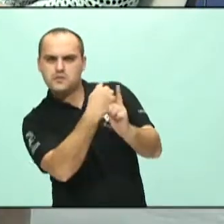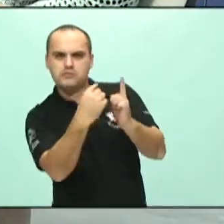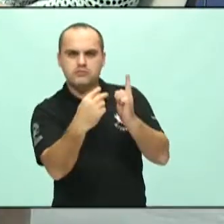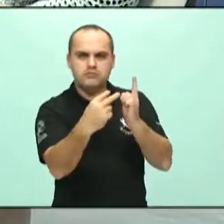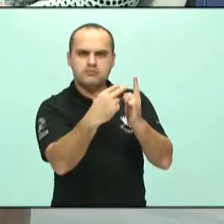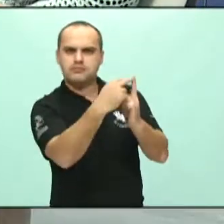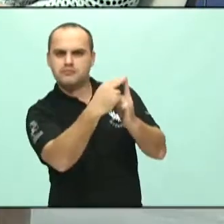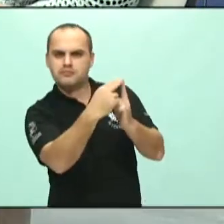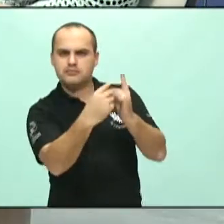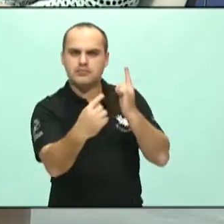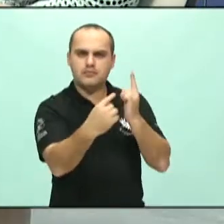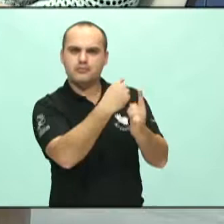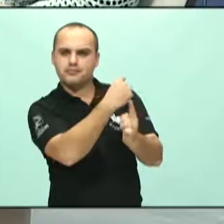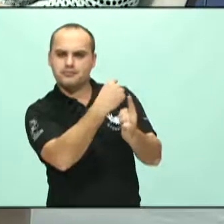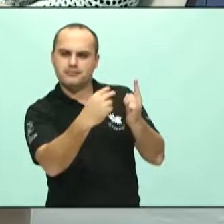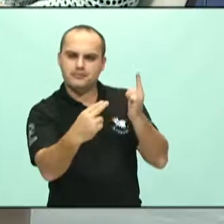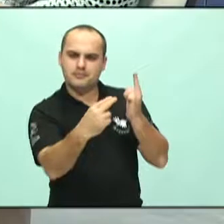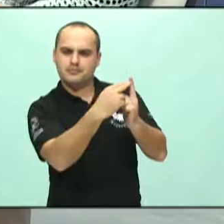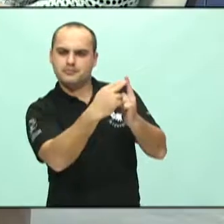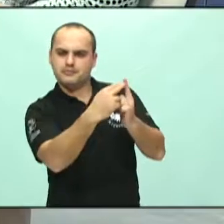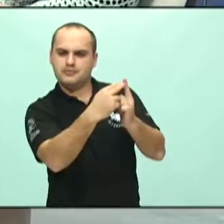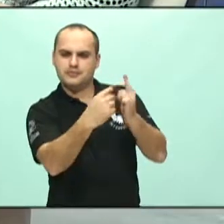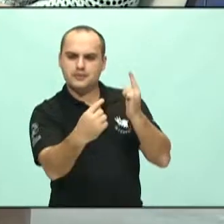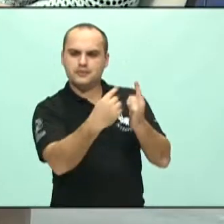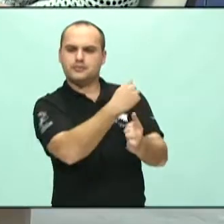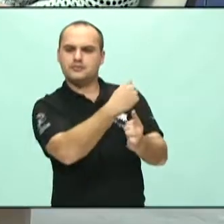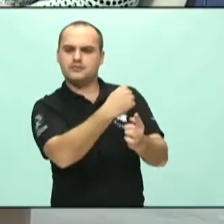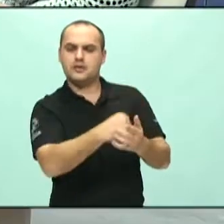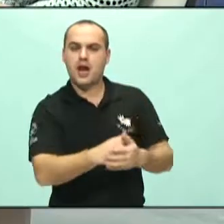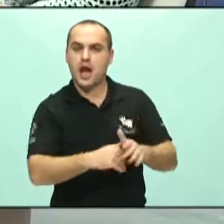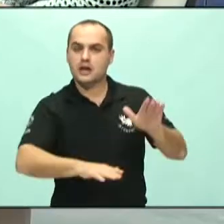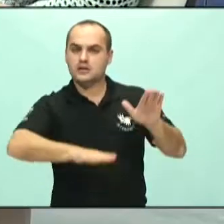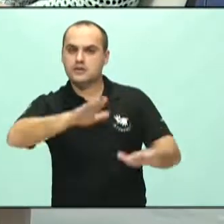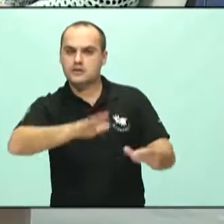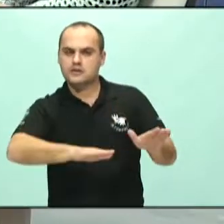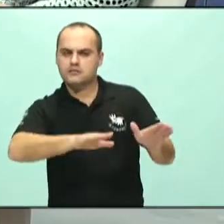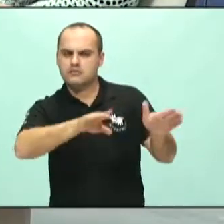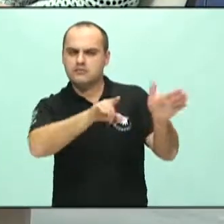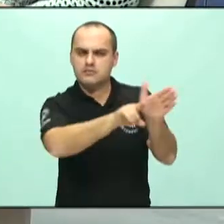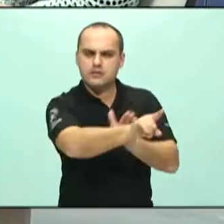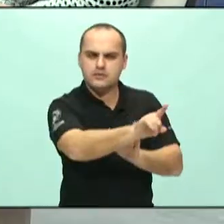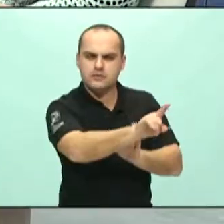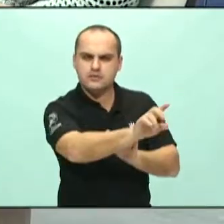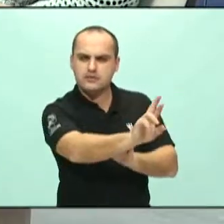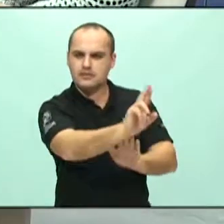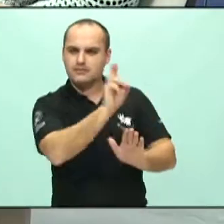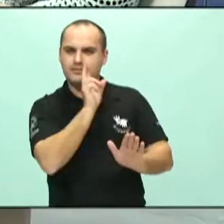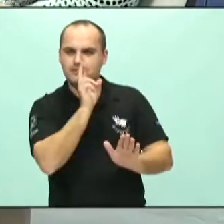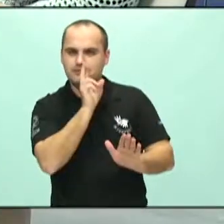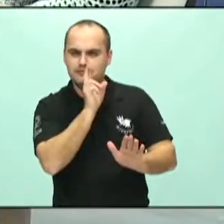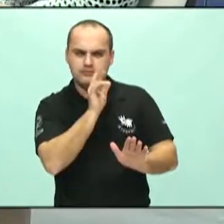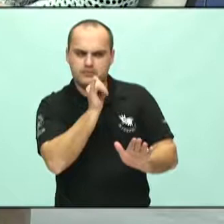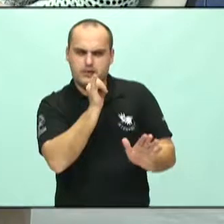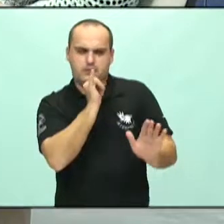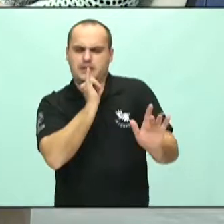isso jogando, né, às vezes com perguntas e respostas. Dando um exemplo bem grosseiro. Mas